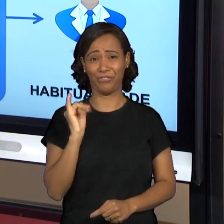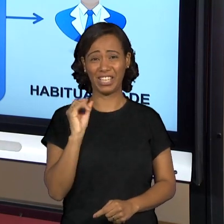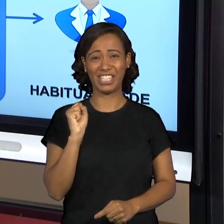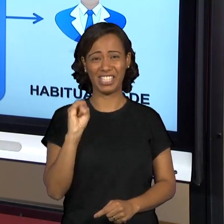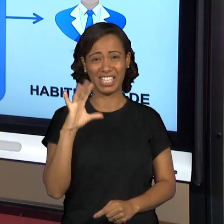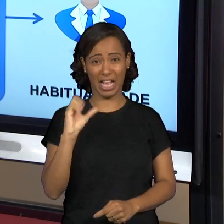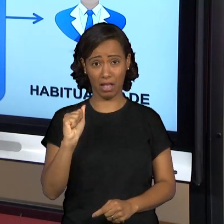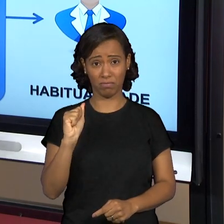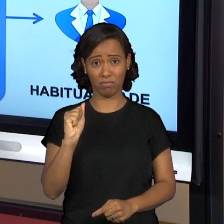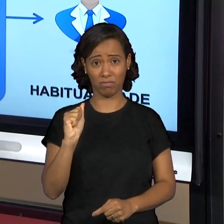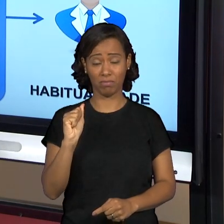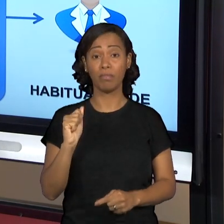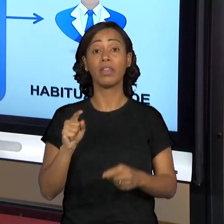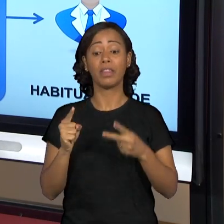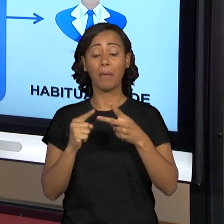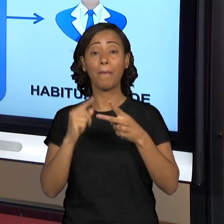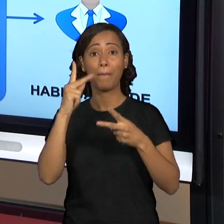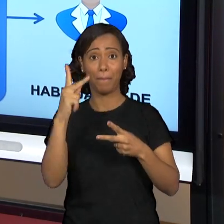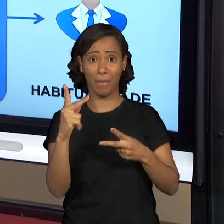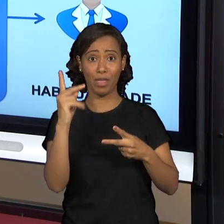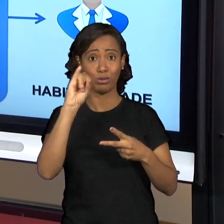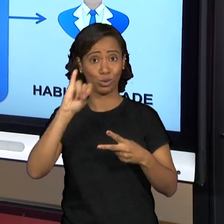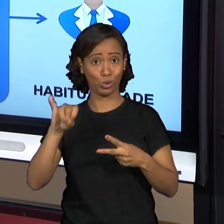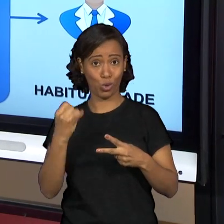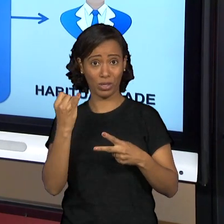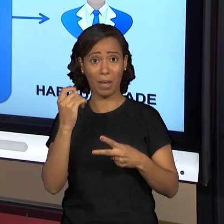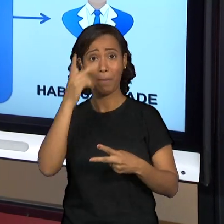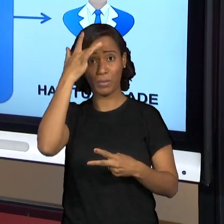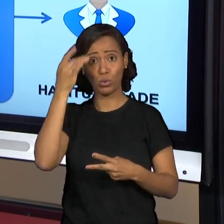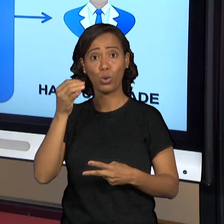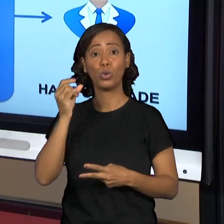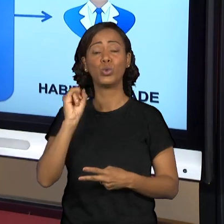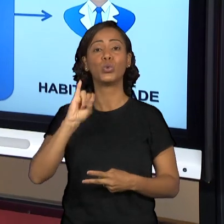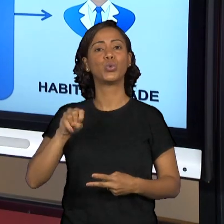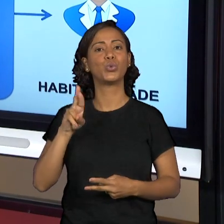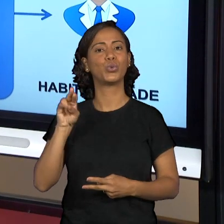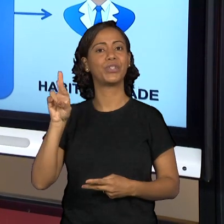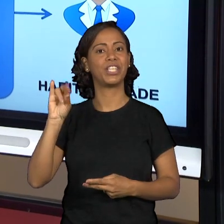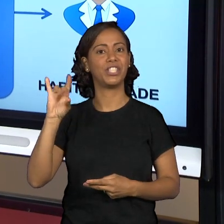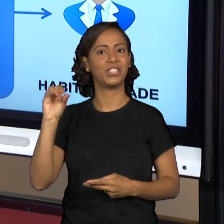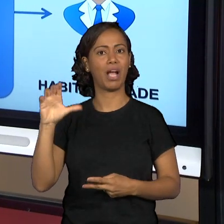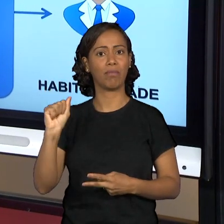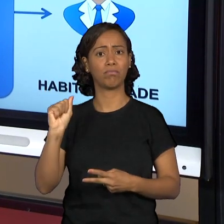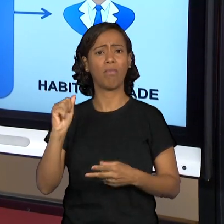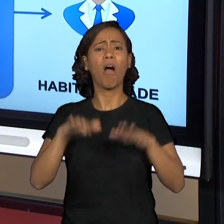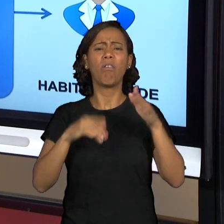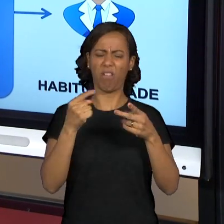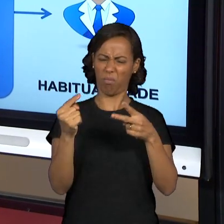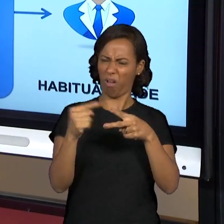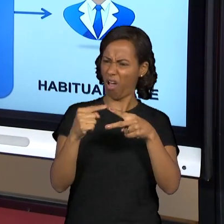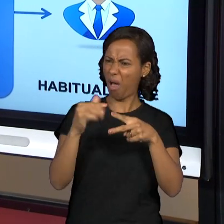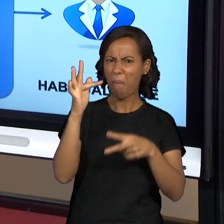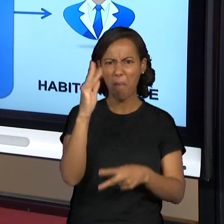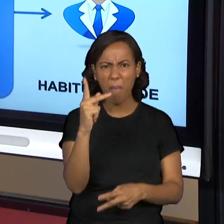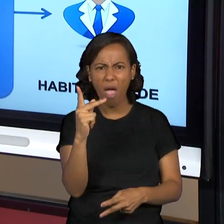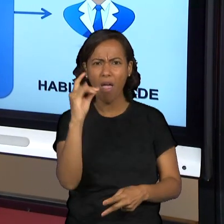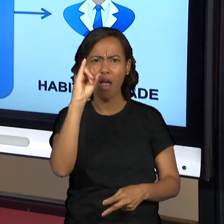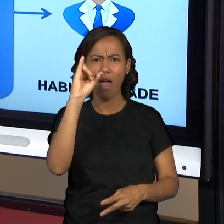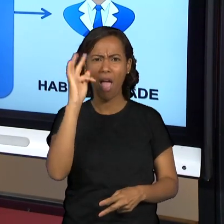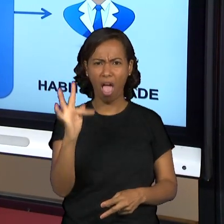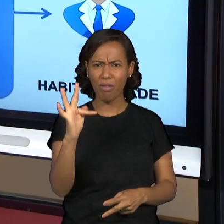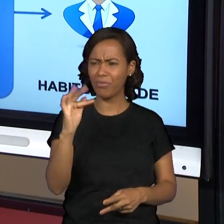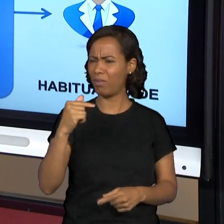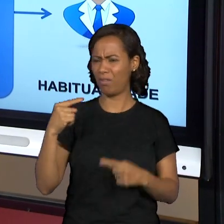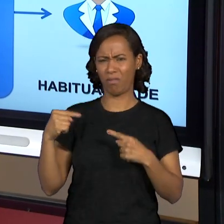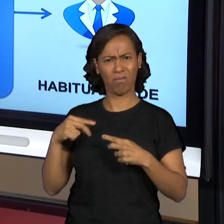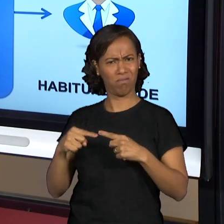pessoa física não pode emitir nota fiscal. Se ele não pode emitir nota fiscal, logo ele não pode ser fornecedor. Mas tem uma característica